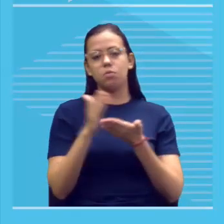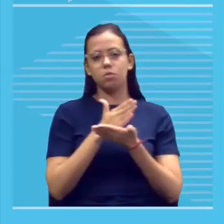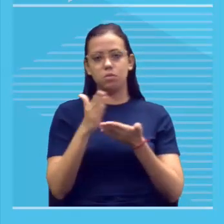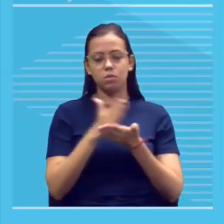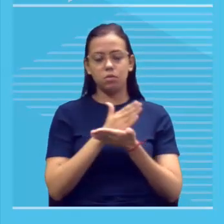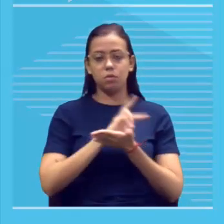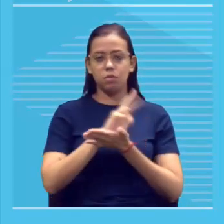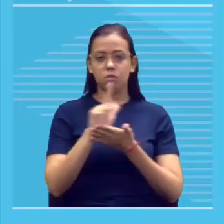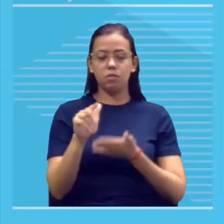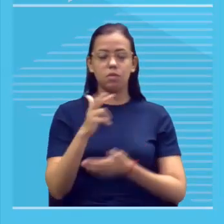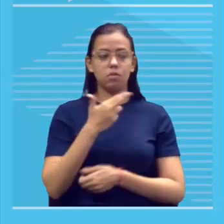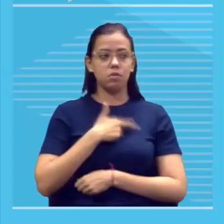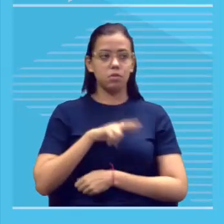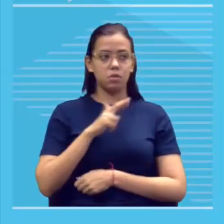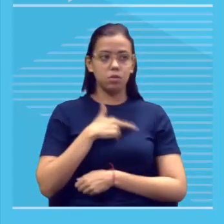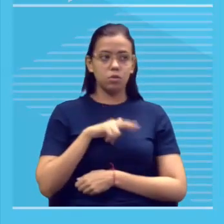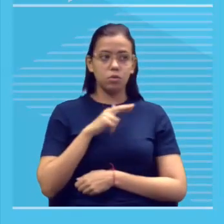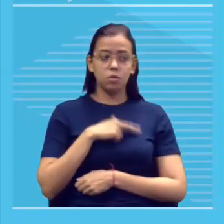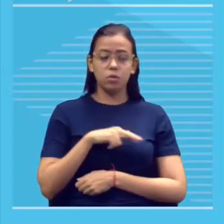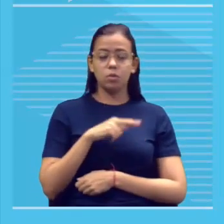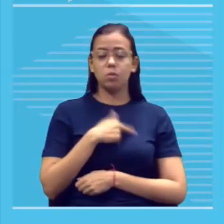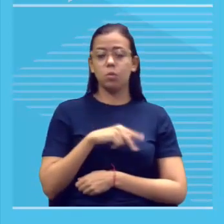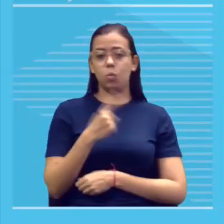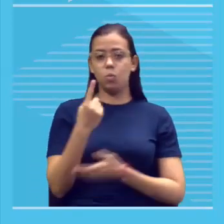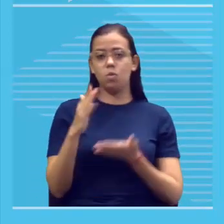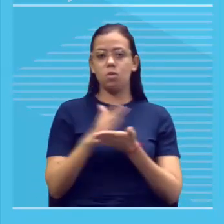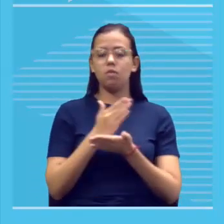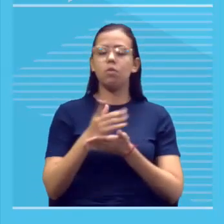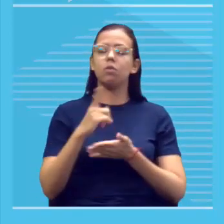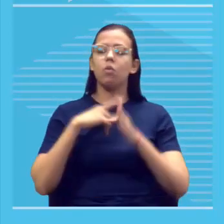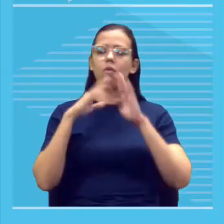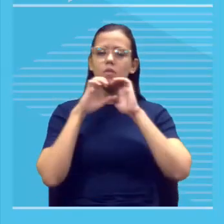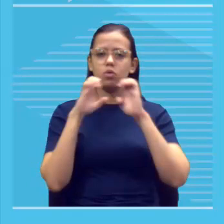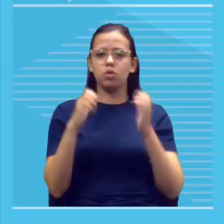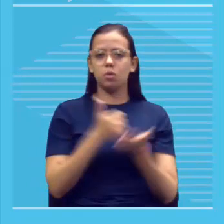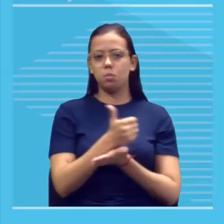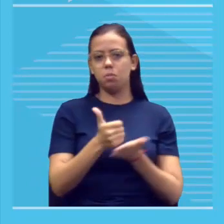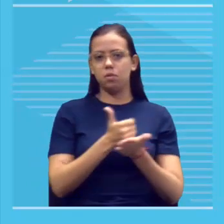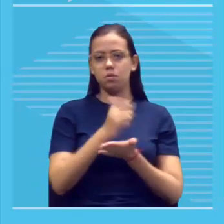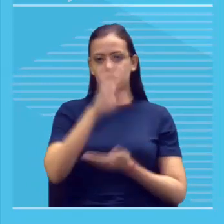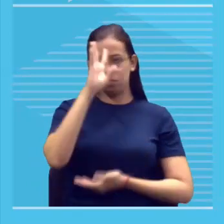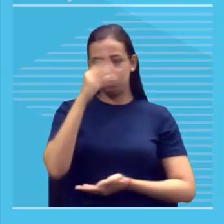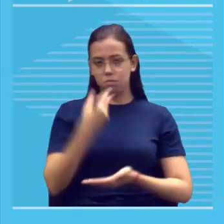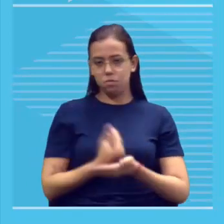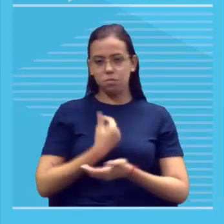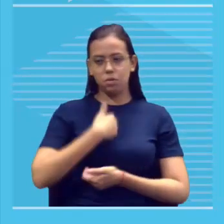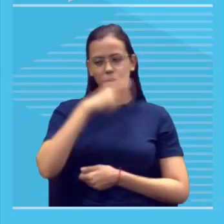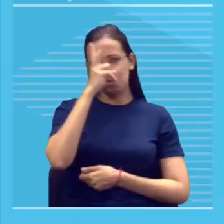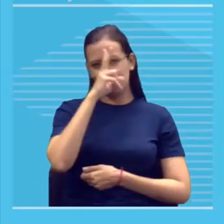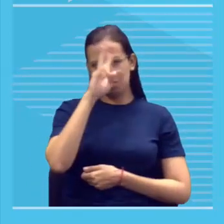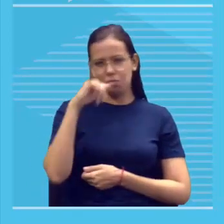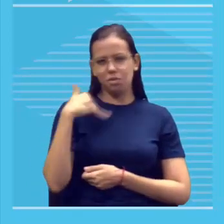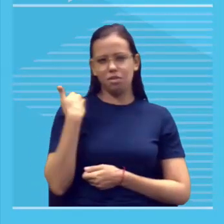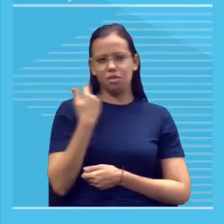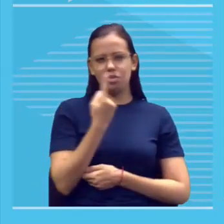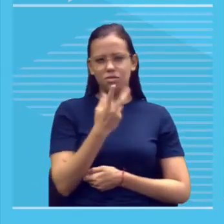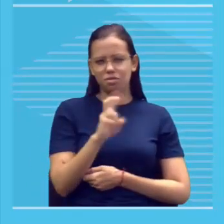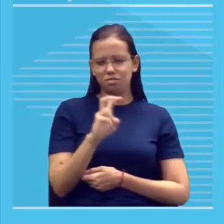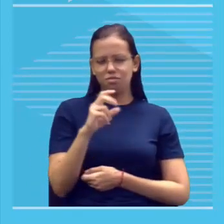e um dos livros que ele tinha era o Evangelho Segundo o Espiritismo Eu me recordo com 15 16 anos